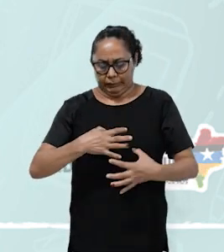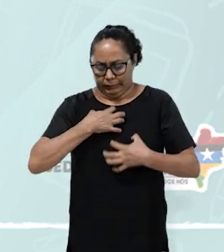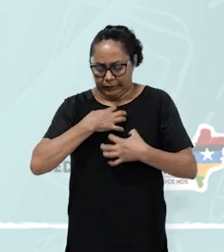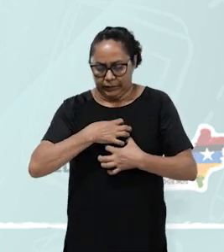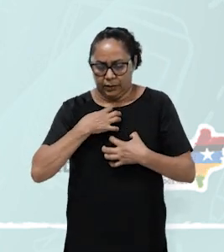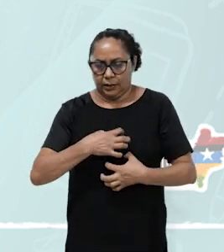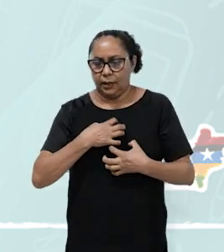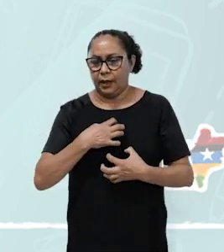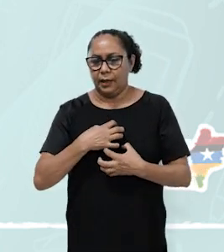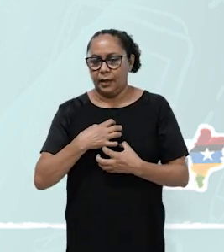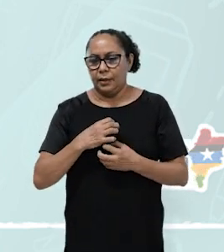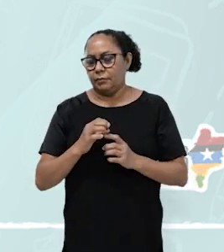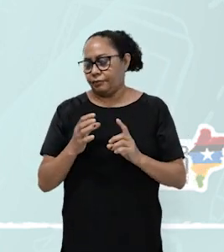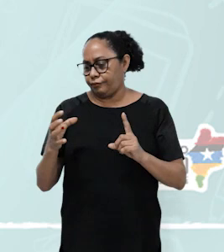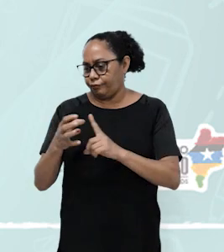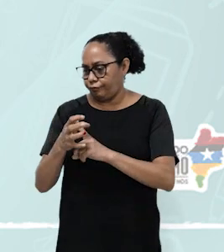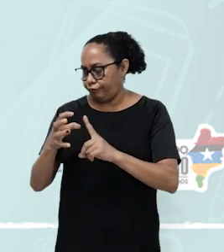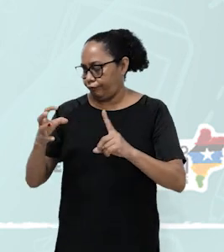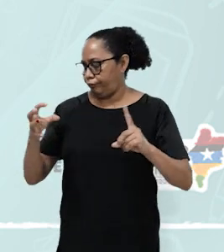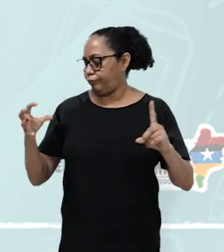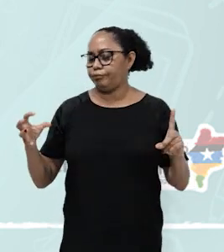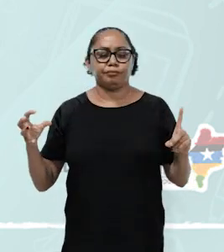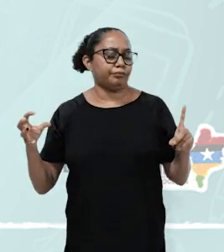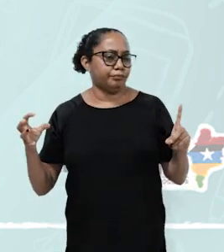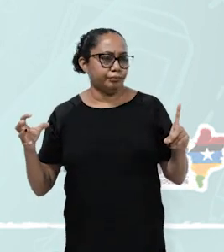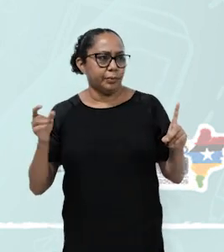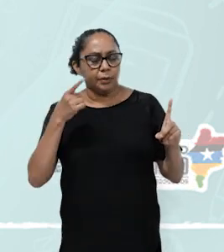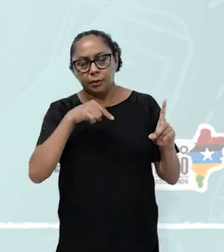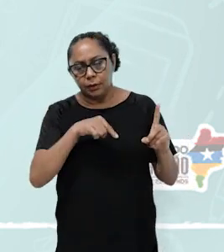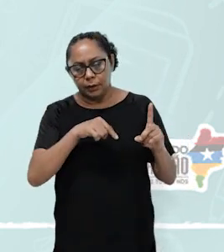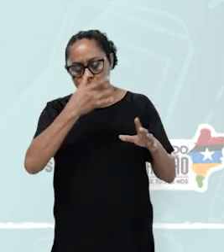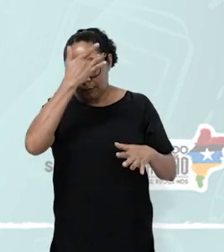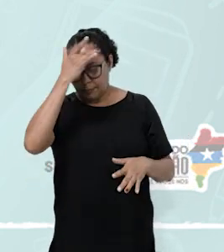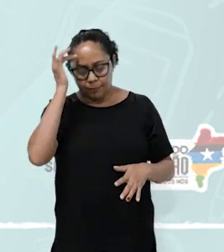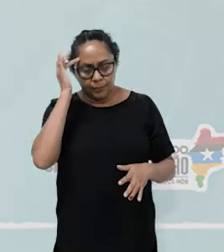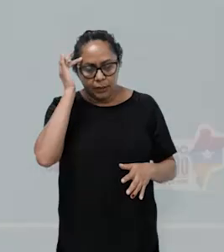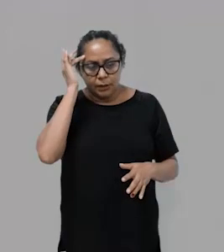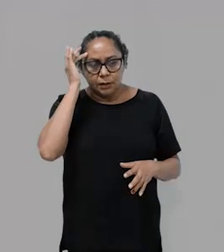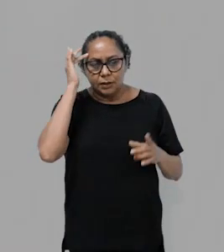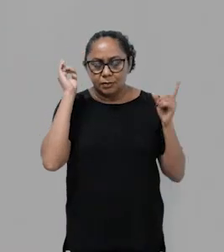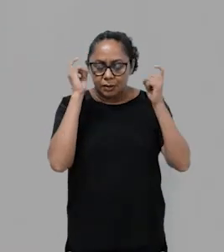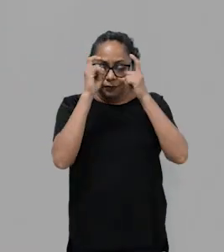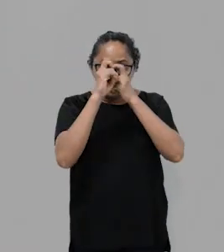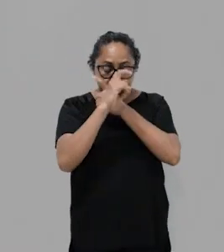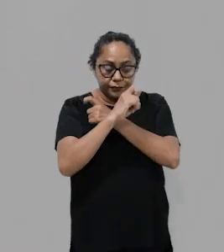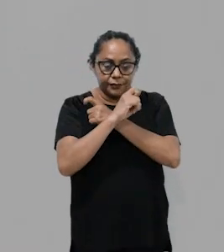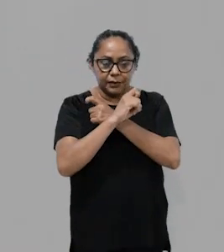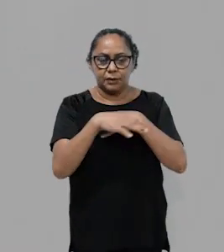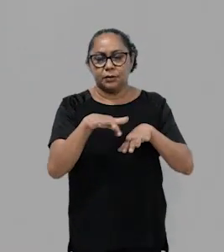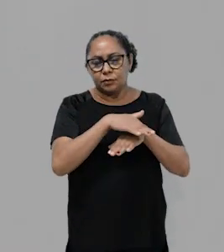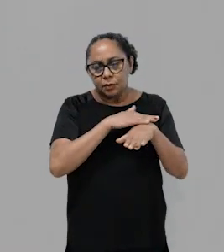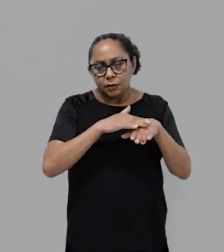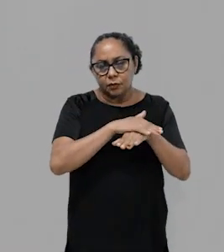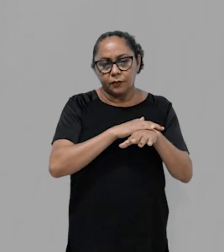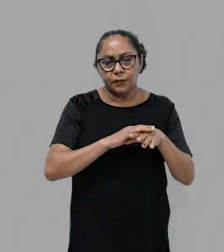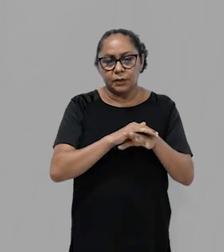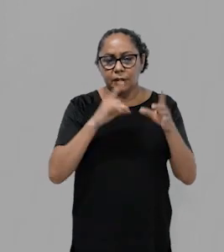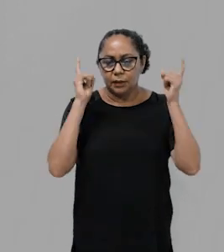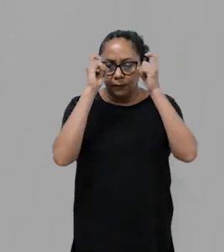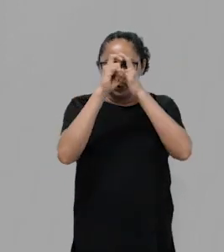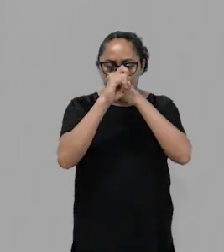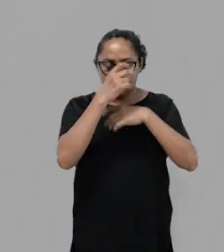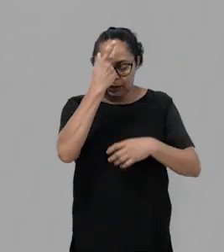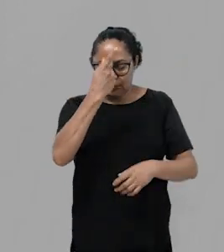ele se afastasse das pessoas. O resultado da situação era uma pessoa extremamente difícil de lidar. Essa dificuldade pessoal